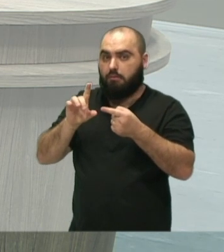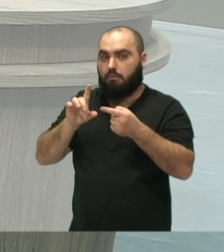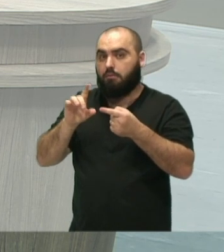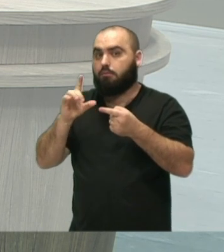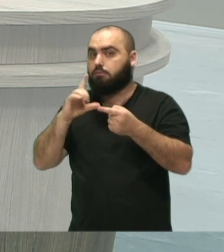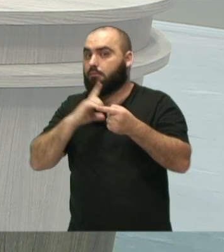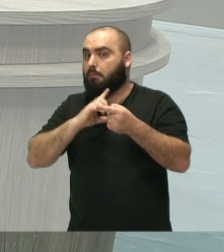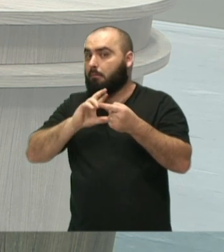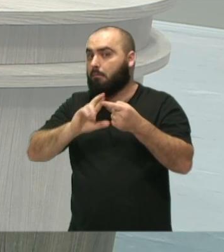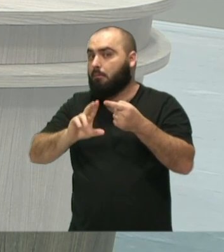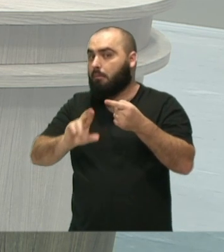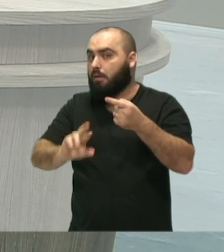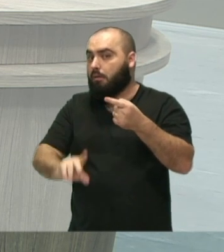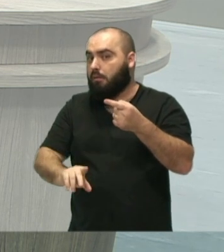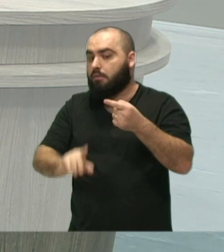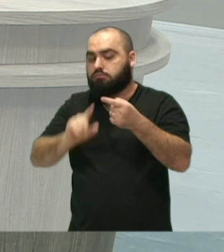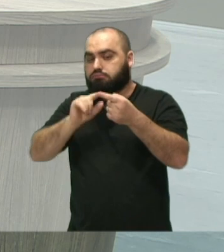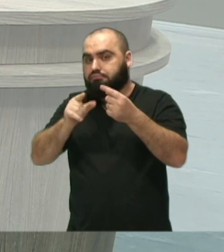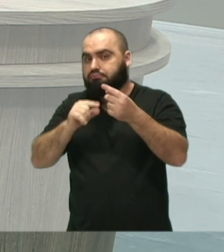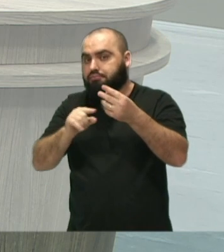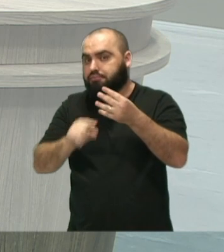componentes essenciais para que